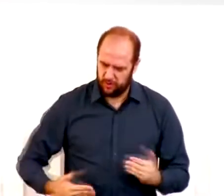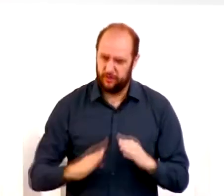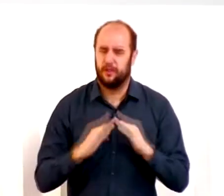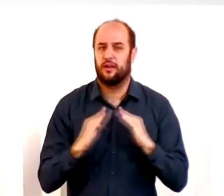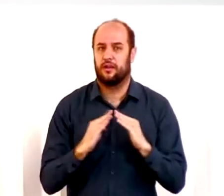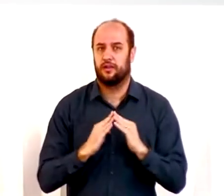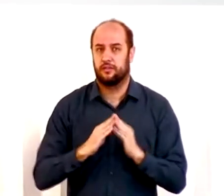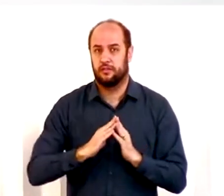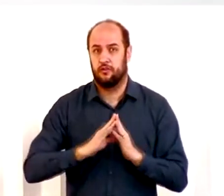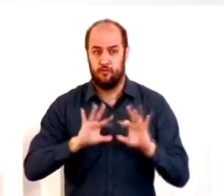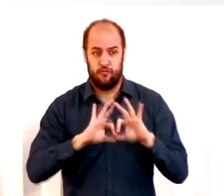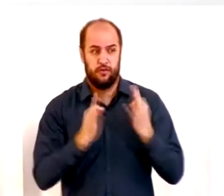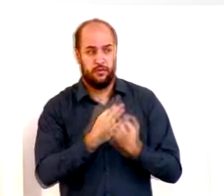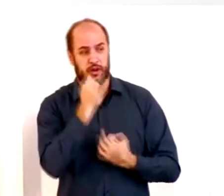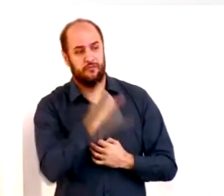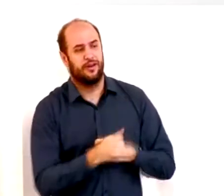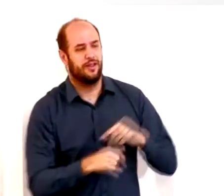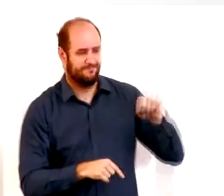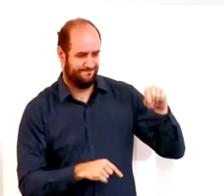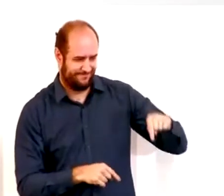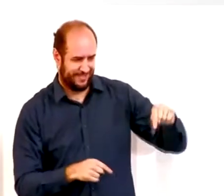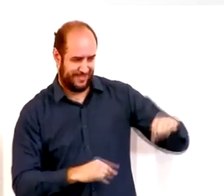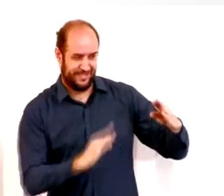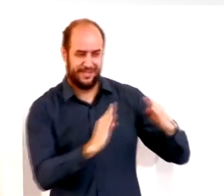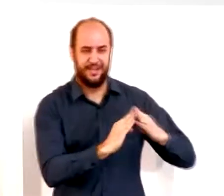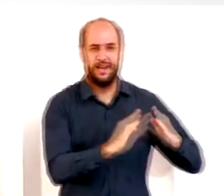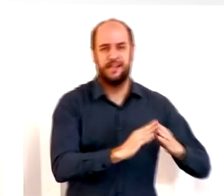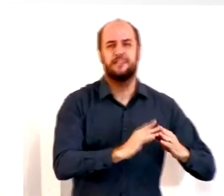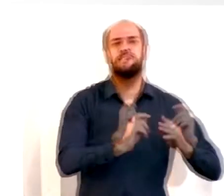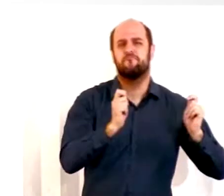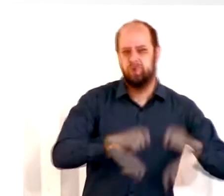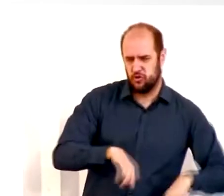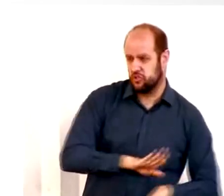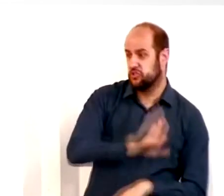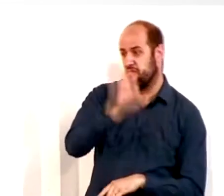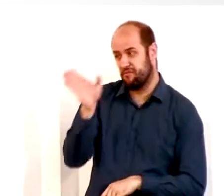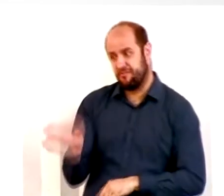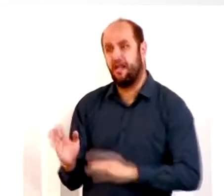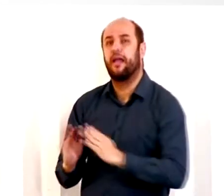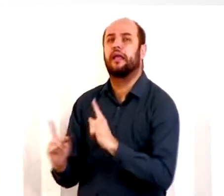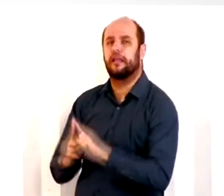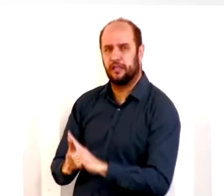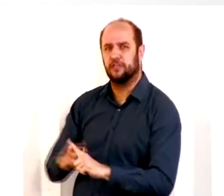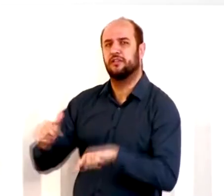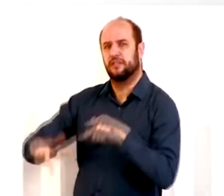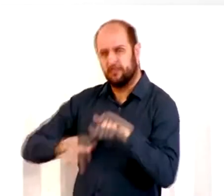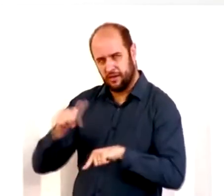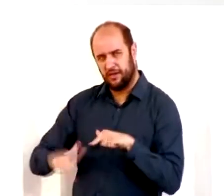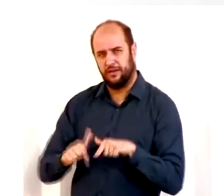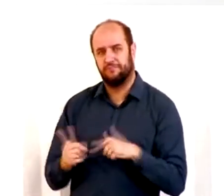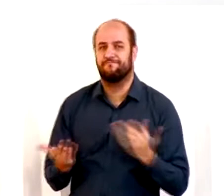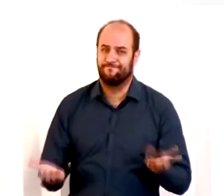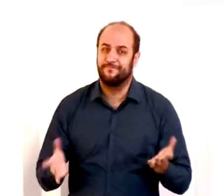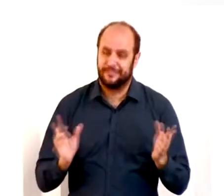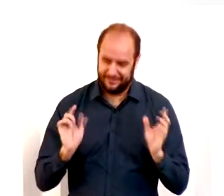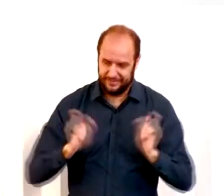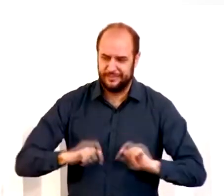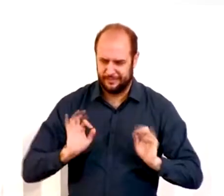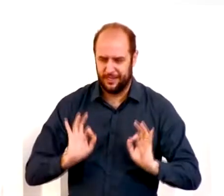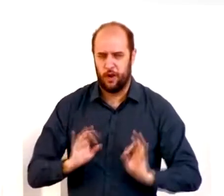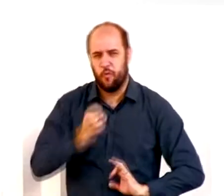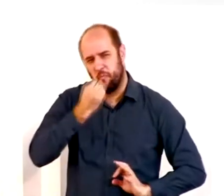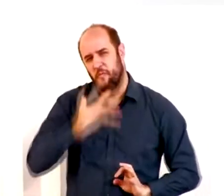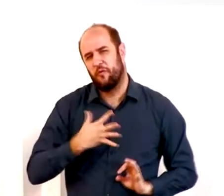diz, sim, ele pode fazer lá na igreja o que ele faz aqui na nossa casa, então, normalmente os conselhos dizem, ótimo,